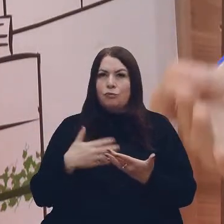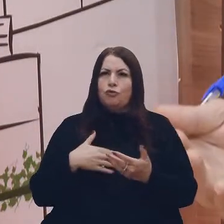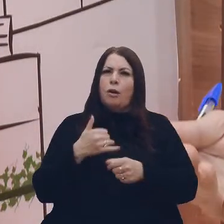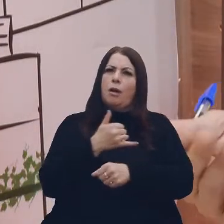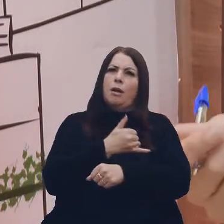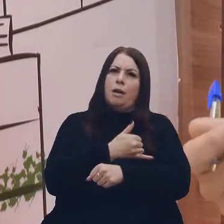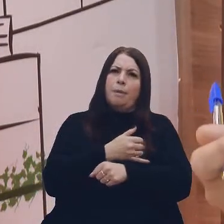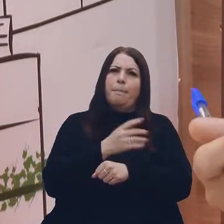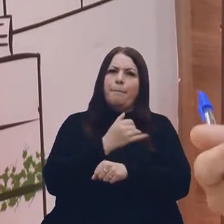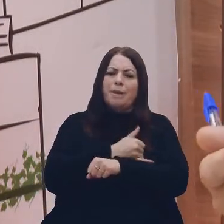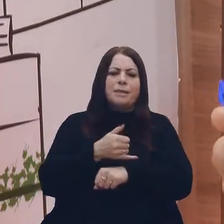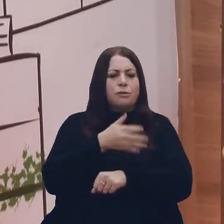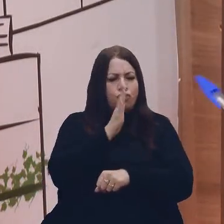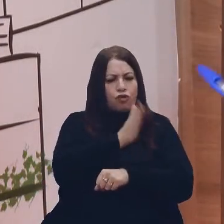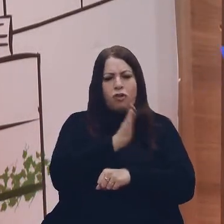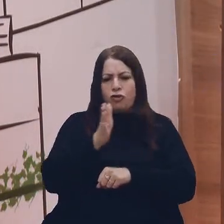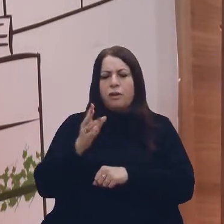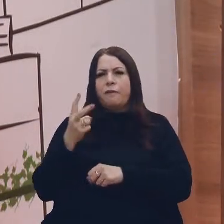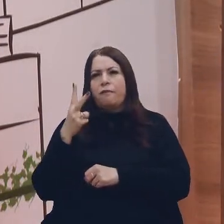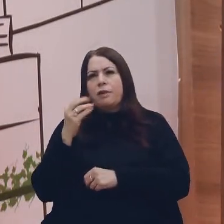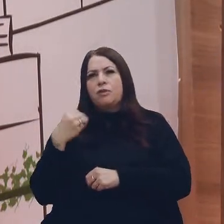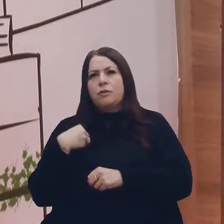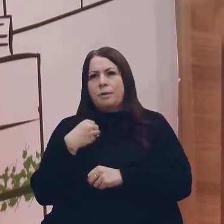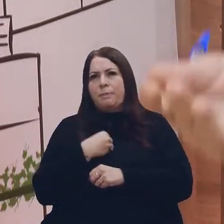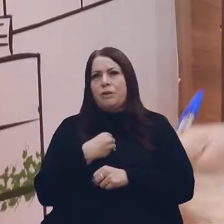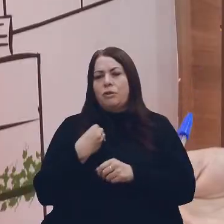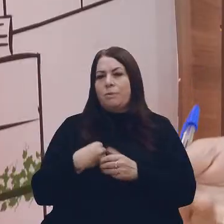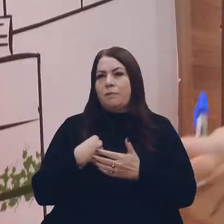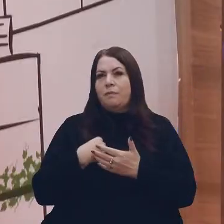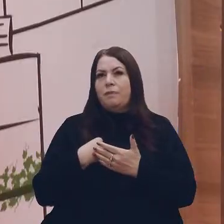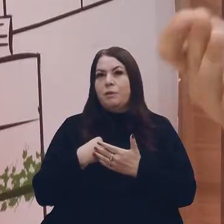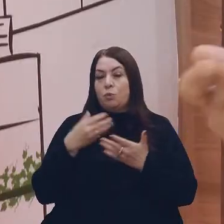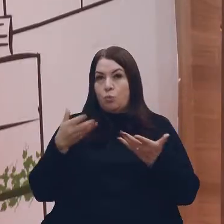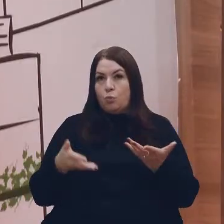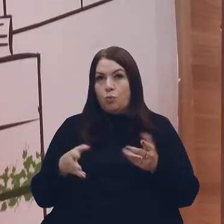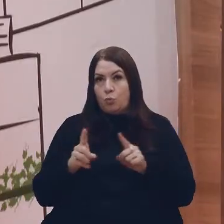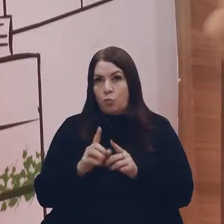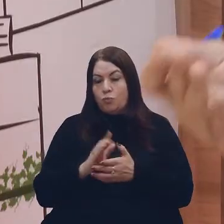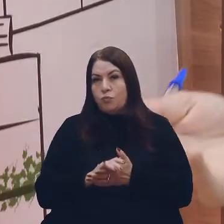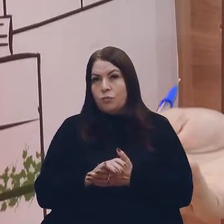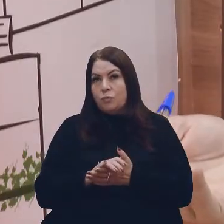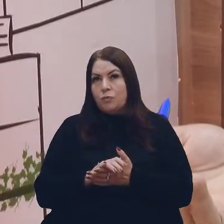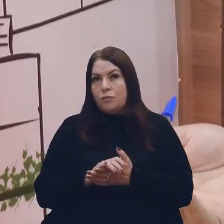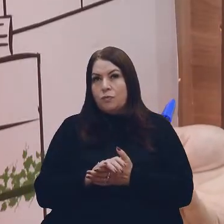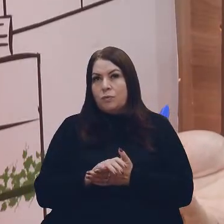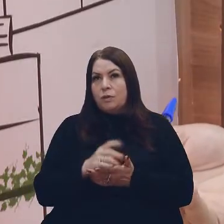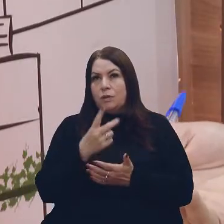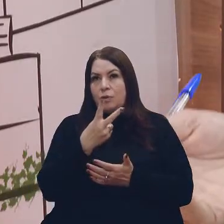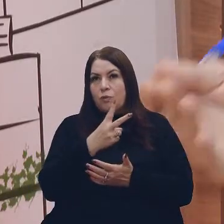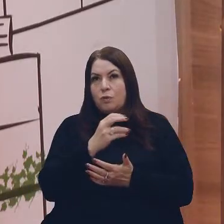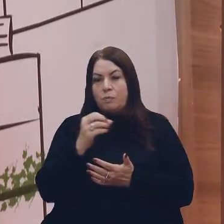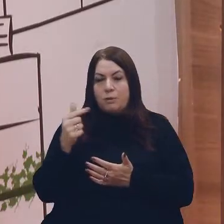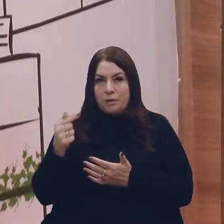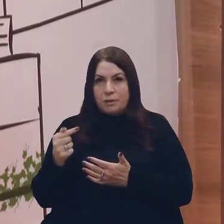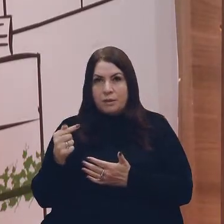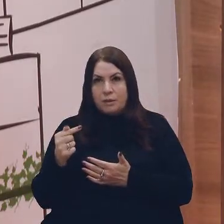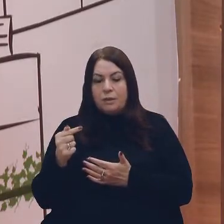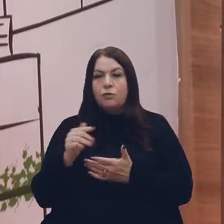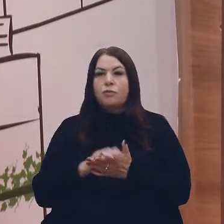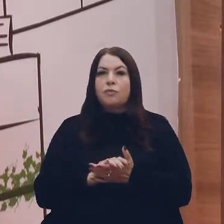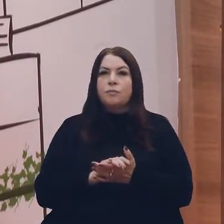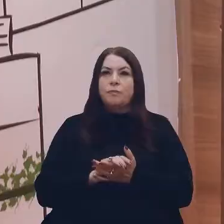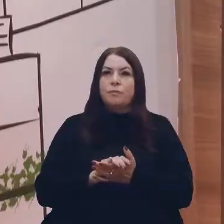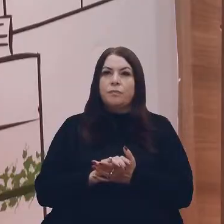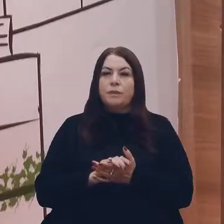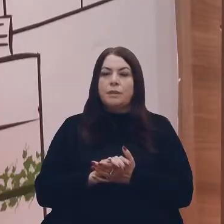já passei por mais de 20 médicos na minha vida ali, né? Então, assim, o atual já tem desde 2007,